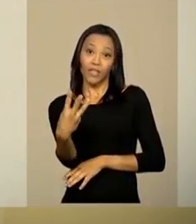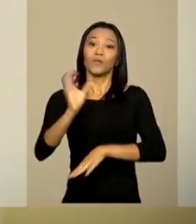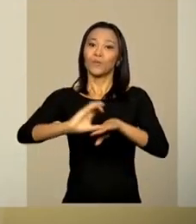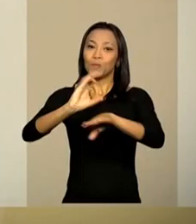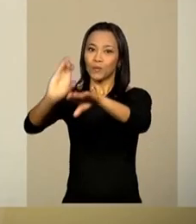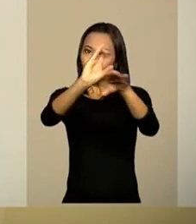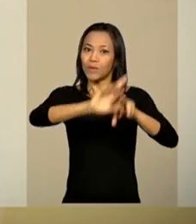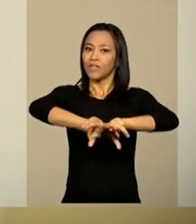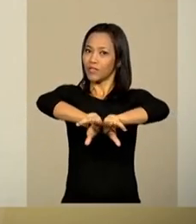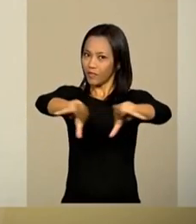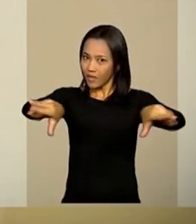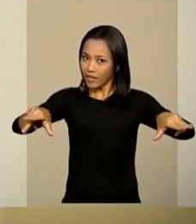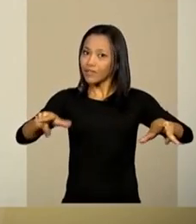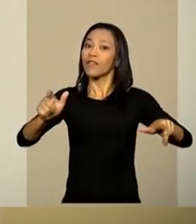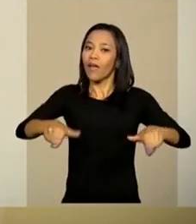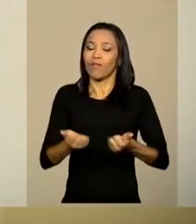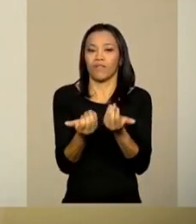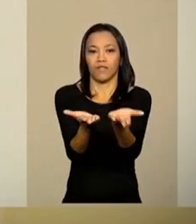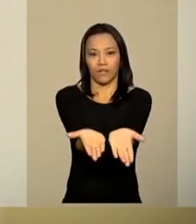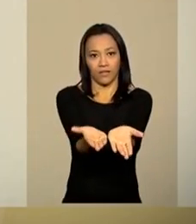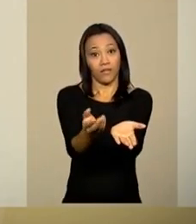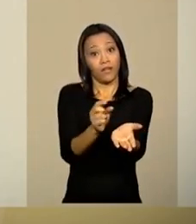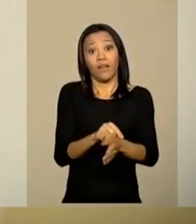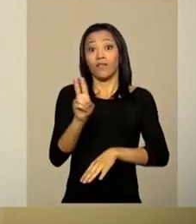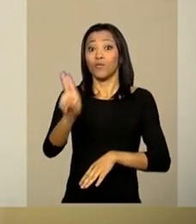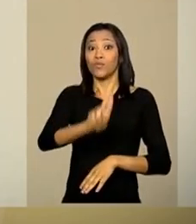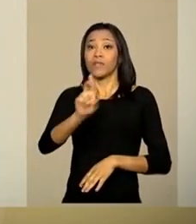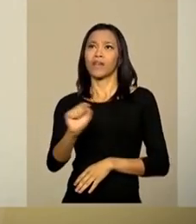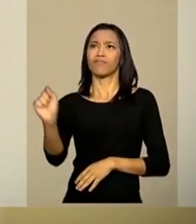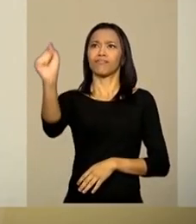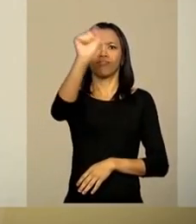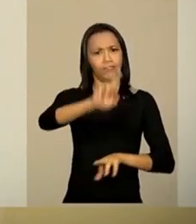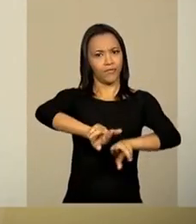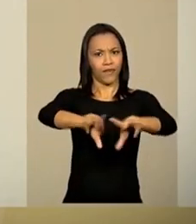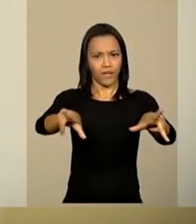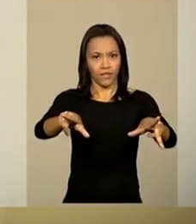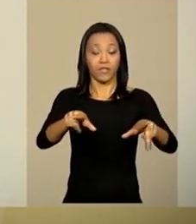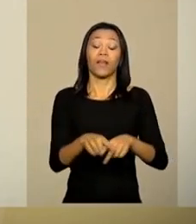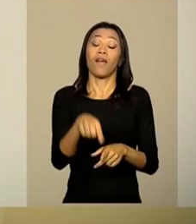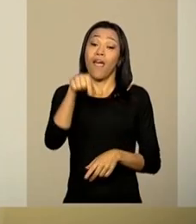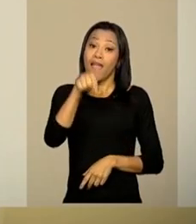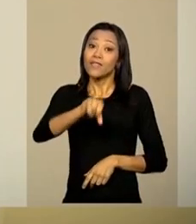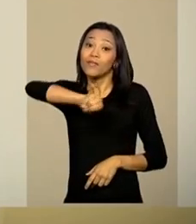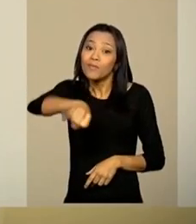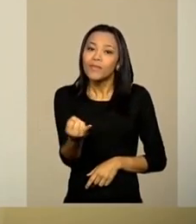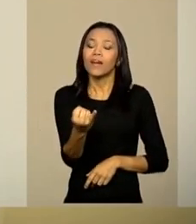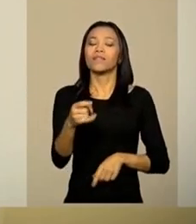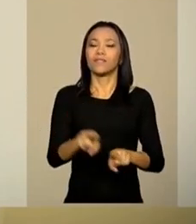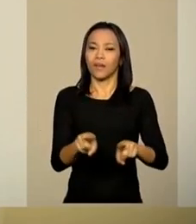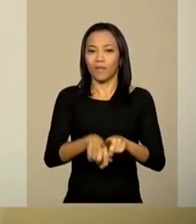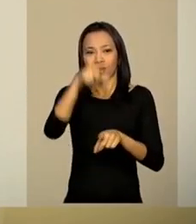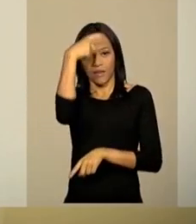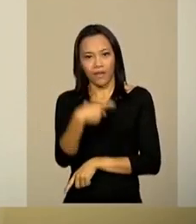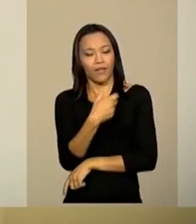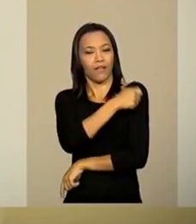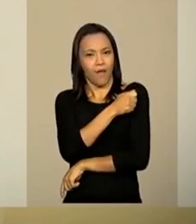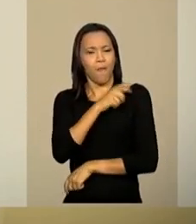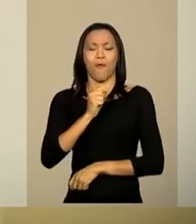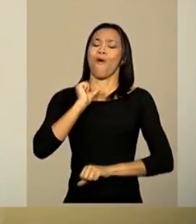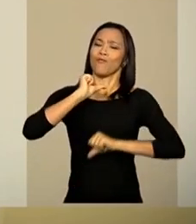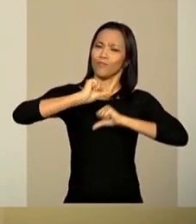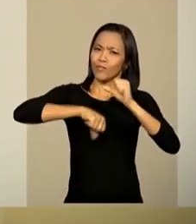diferentes oferecidos e em universidades diferentes. Além dessa vantagem, o estudante ainda pode alterar as